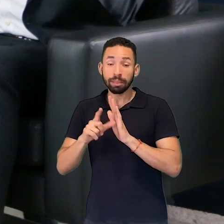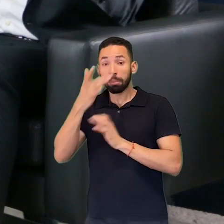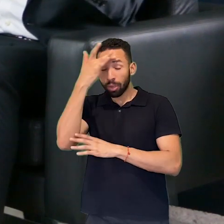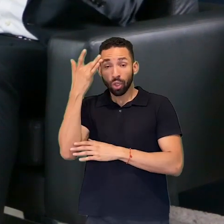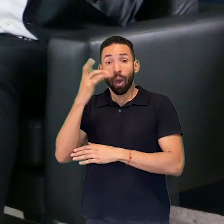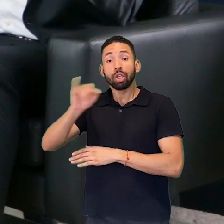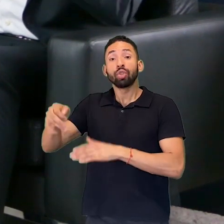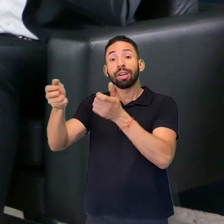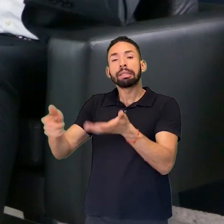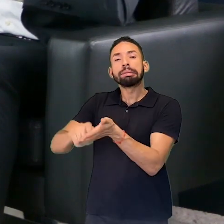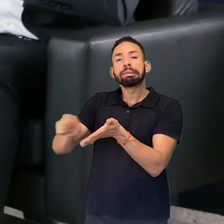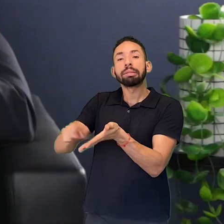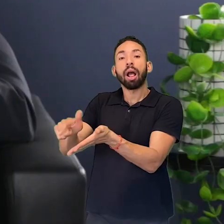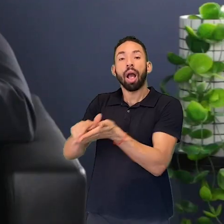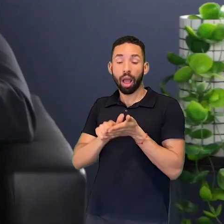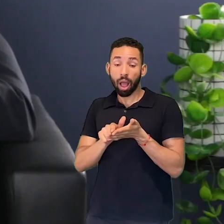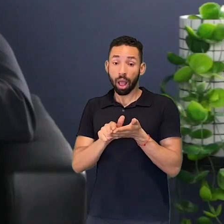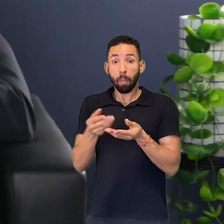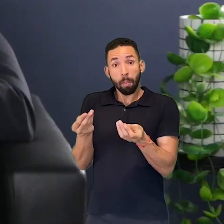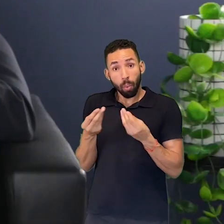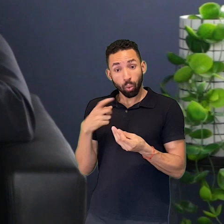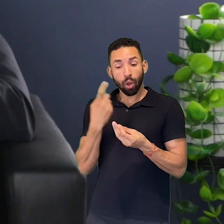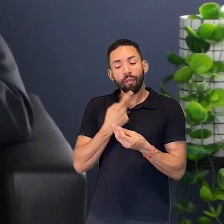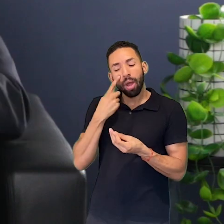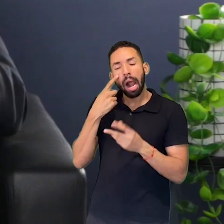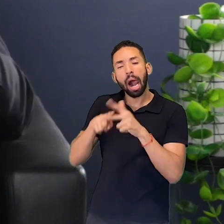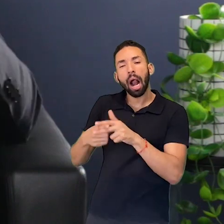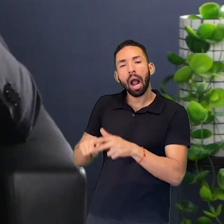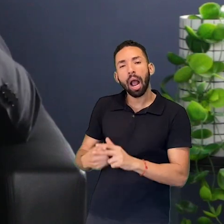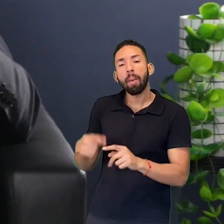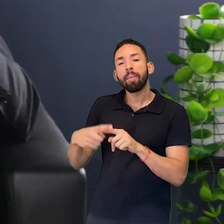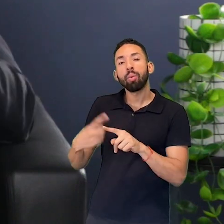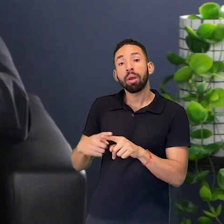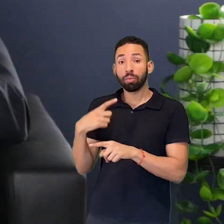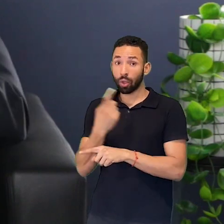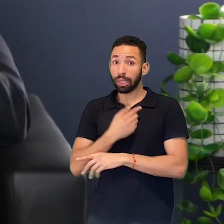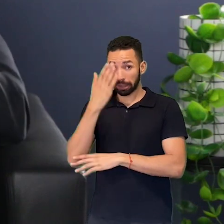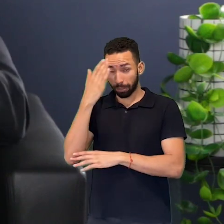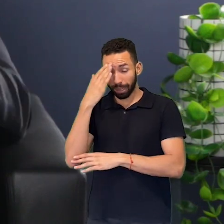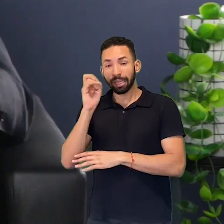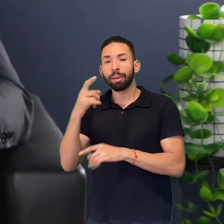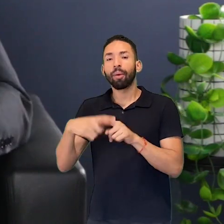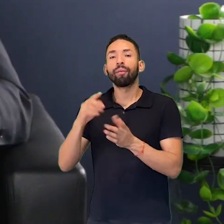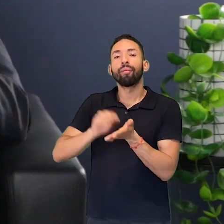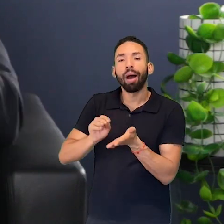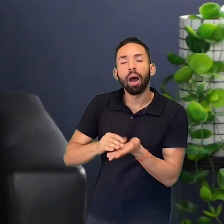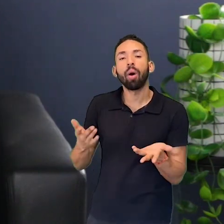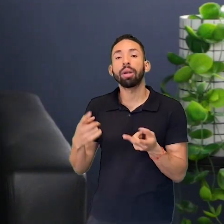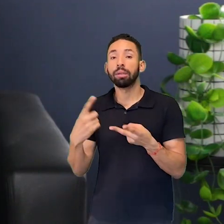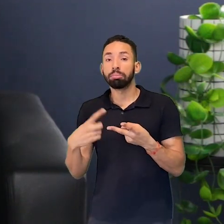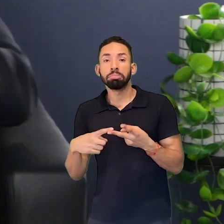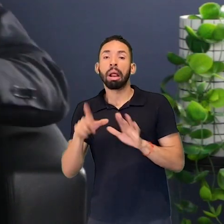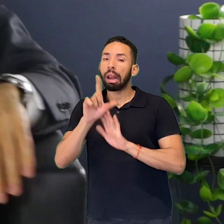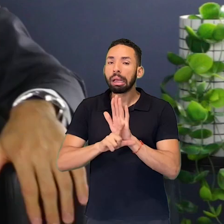que ele traga essa negativa para que a gente possa analisar a razão da negativa. E a gente verificar se é porque faltou